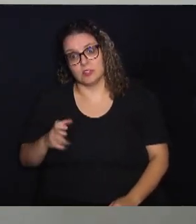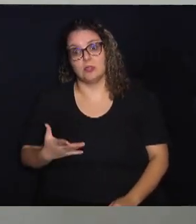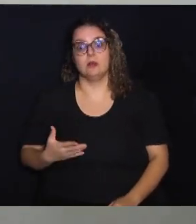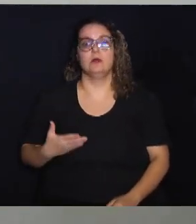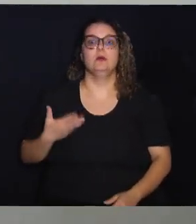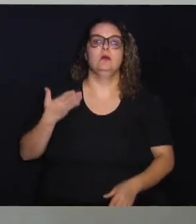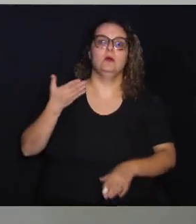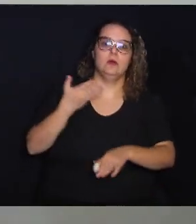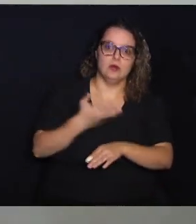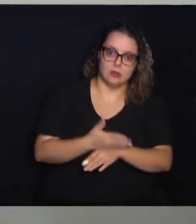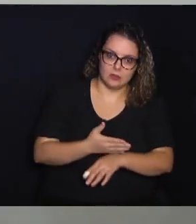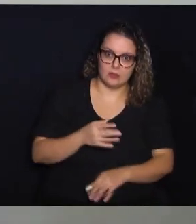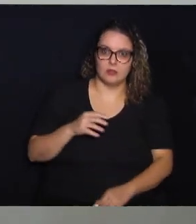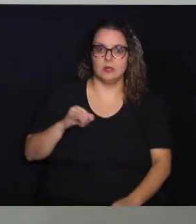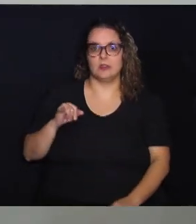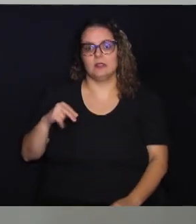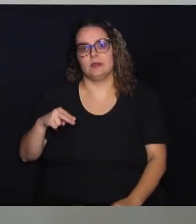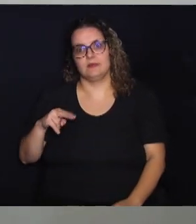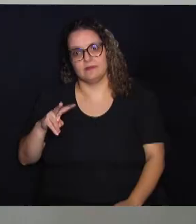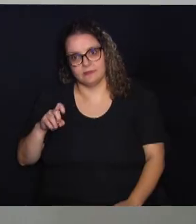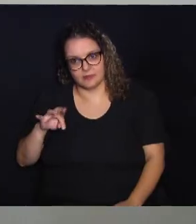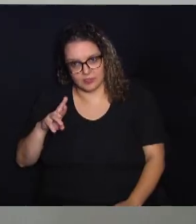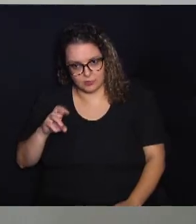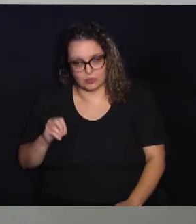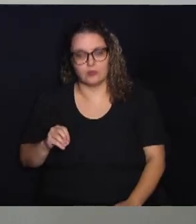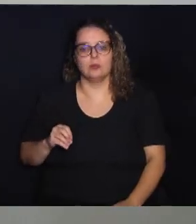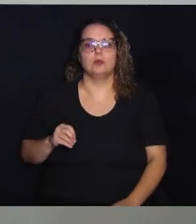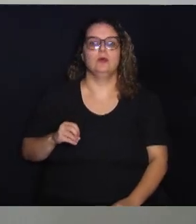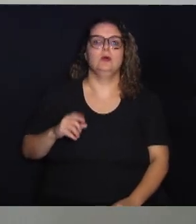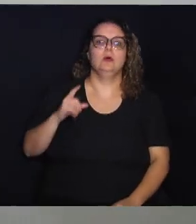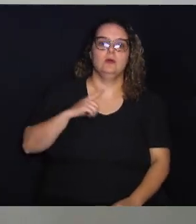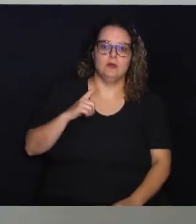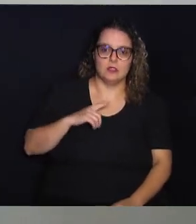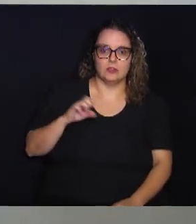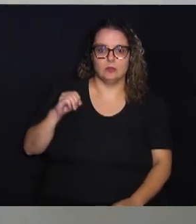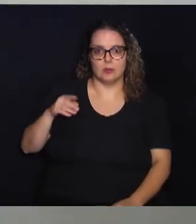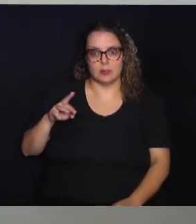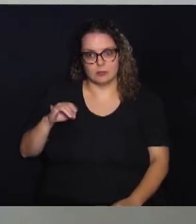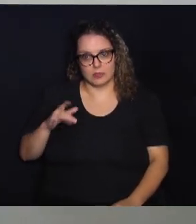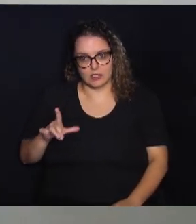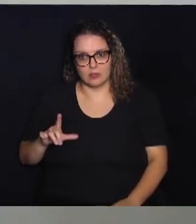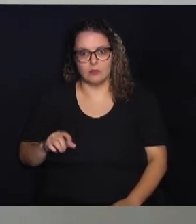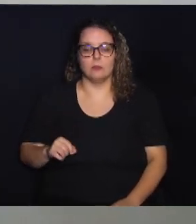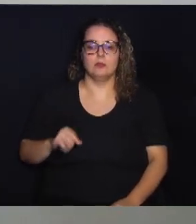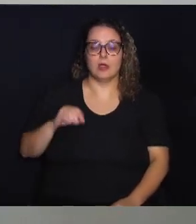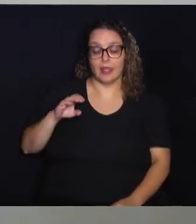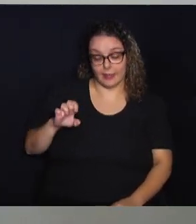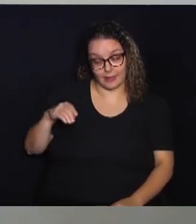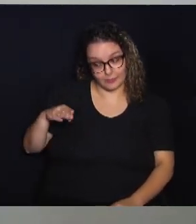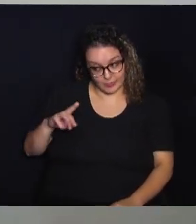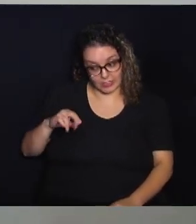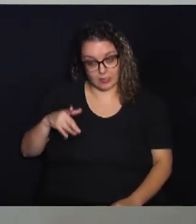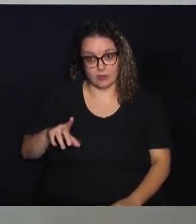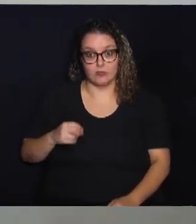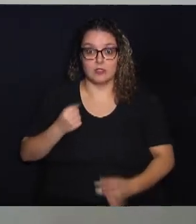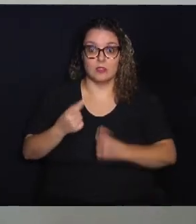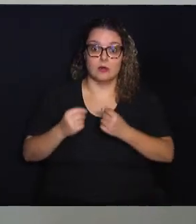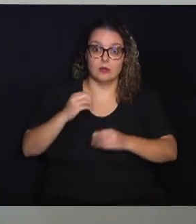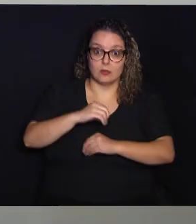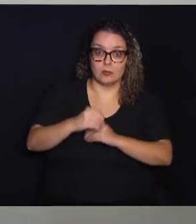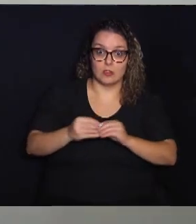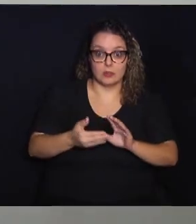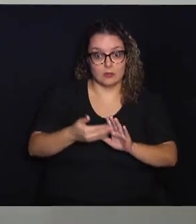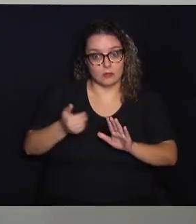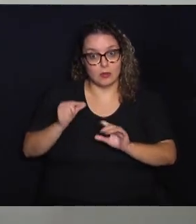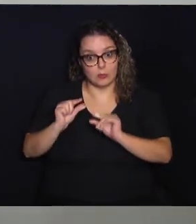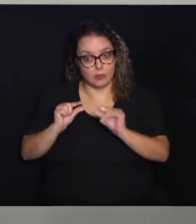tratamento de fertilização in vitro, eles vão obter os seus embriões e são retiradas algumas células desse embrião,